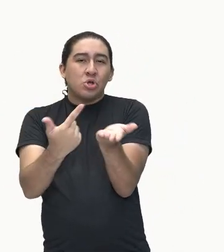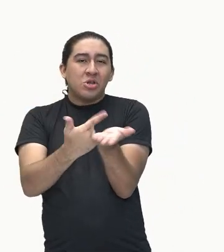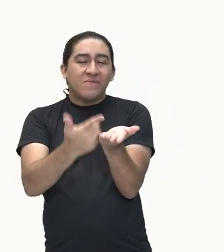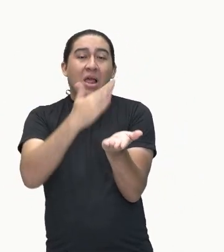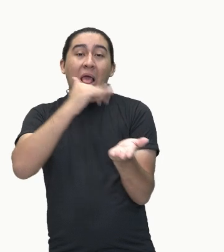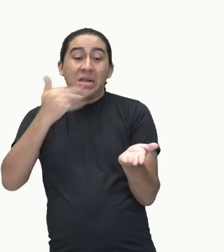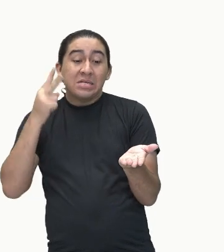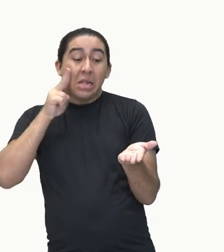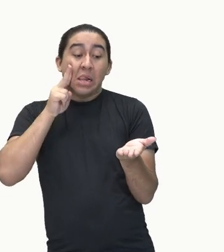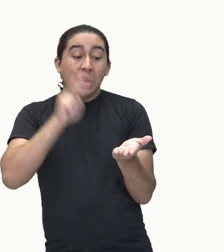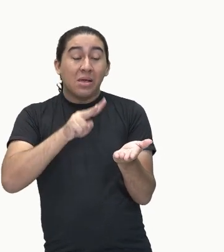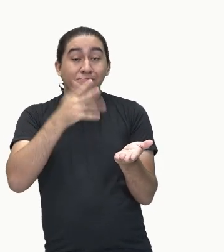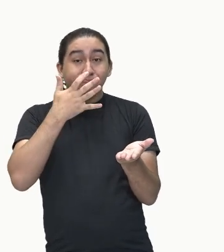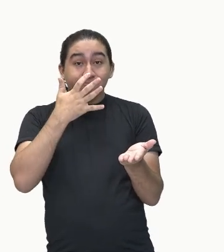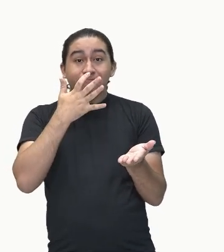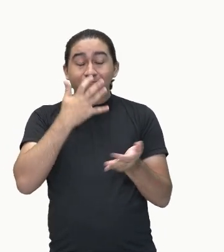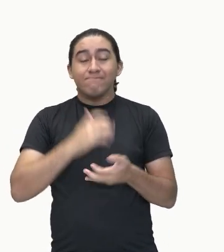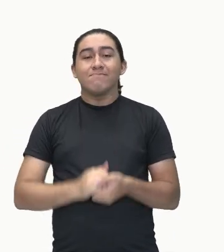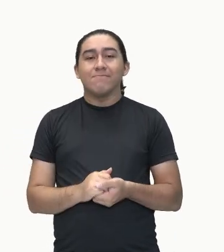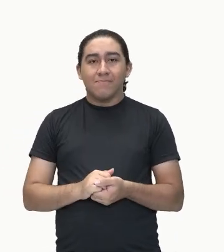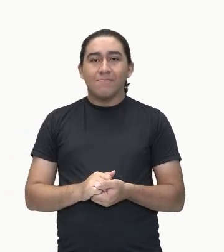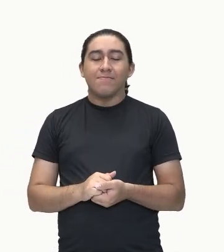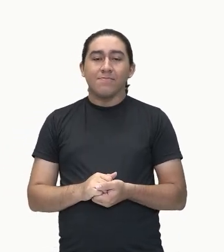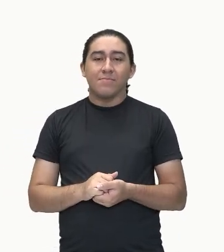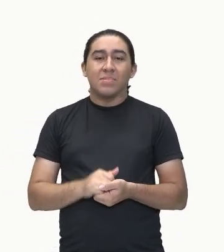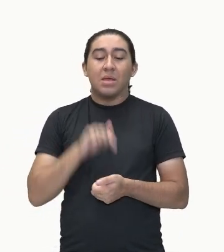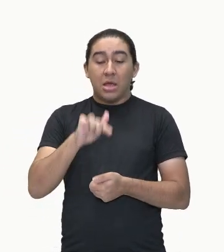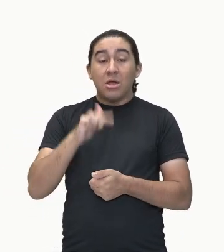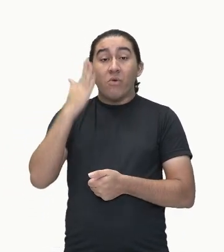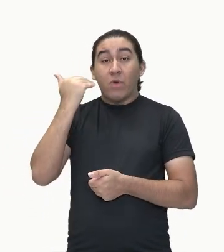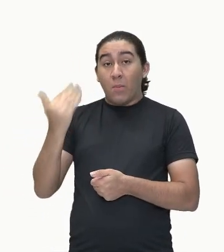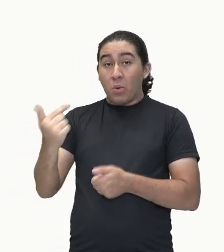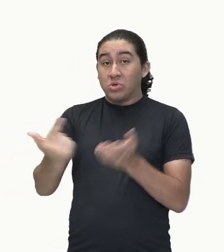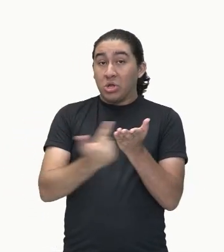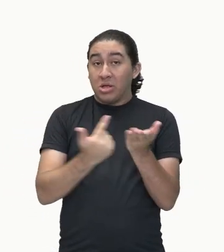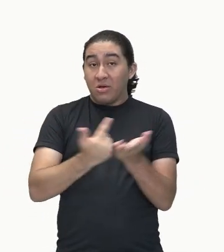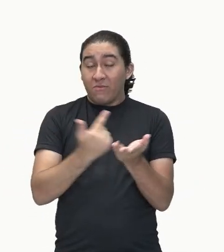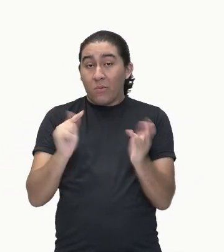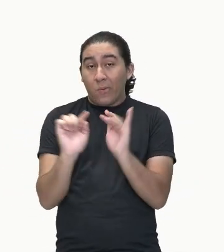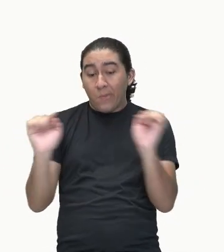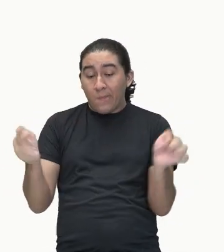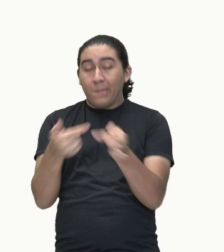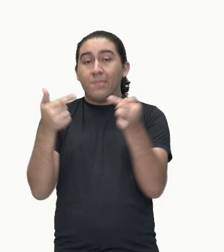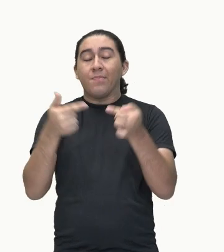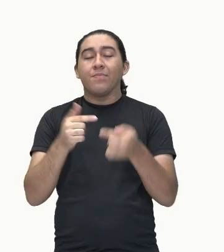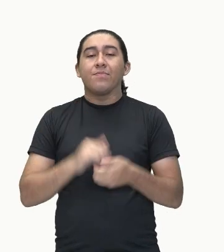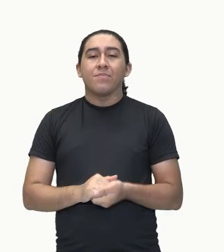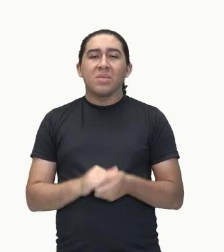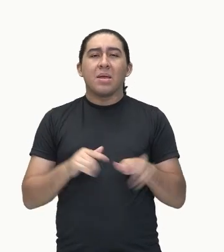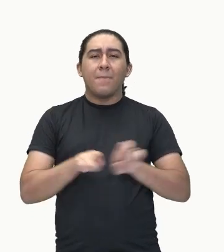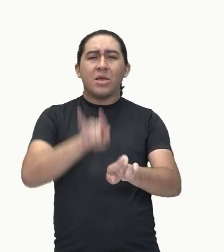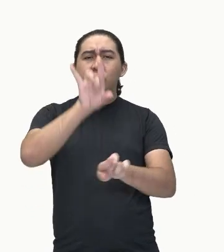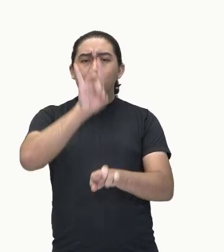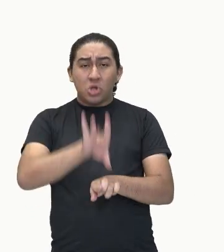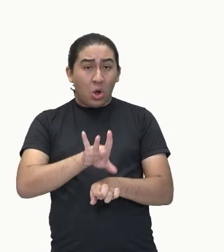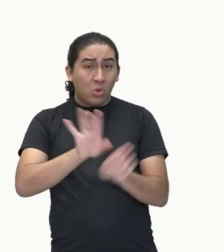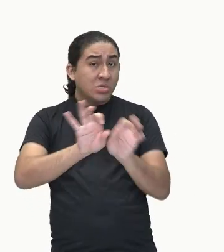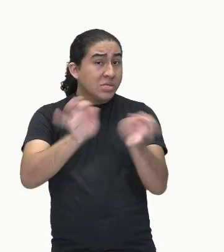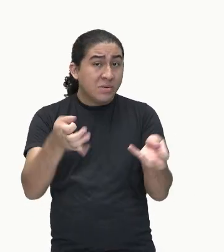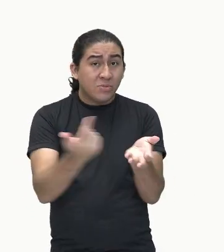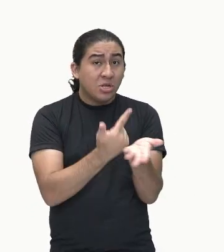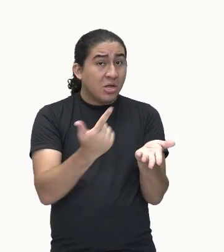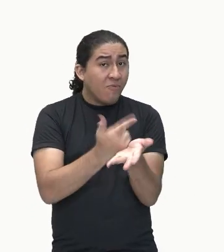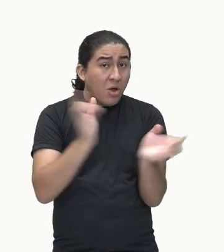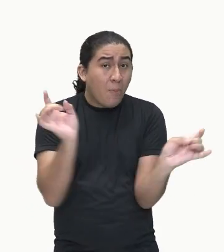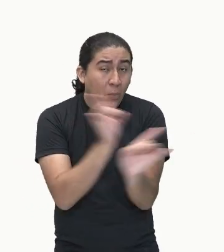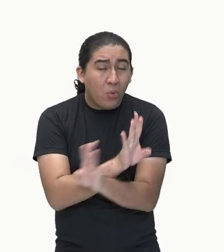acabou ficando conhecido exatamente por essa obra. Porém, ele produziu muito mais do que uma obra infantil. Então percebam que,